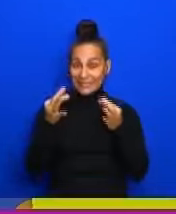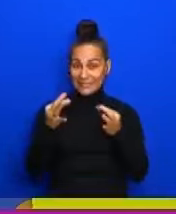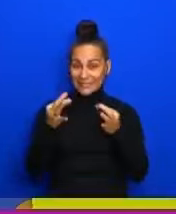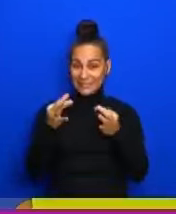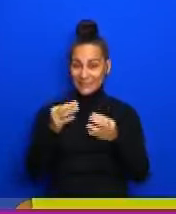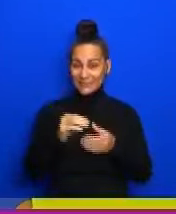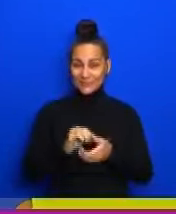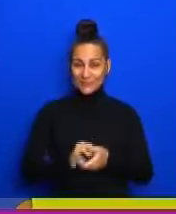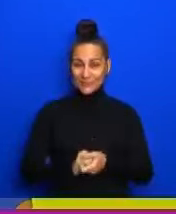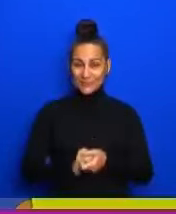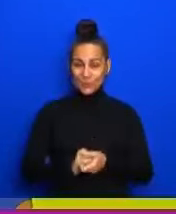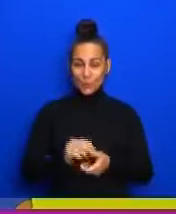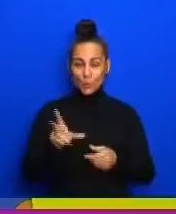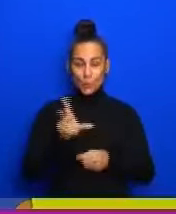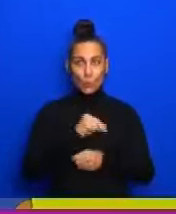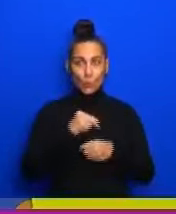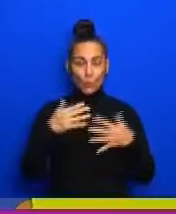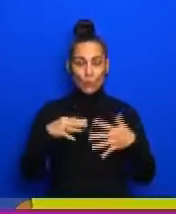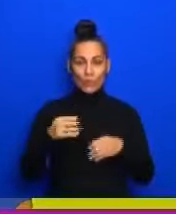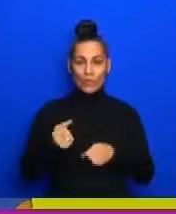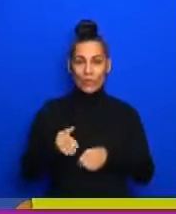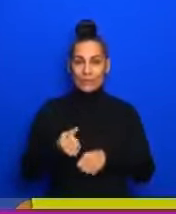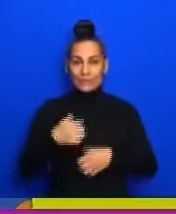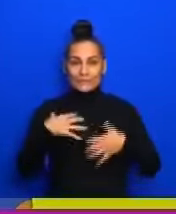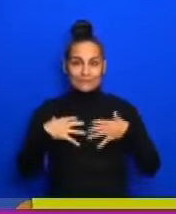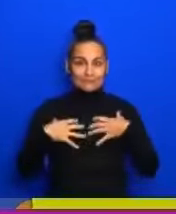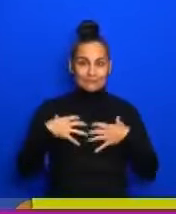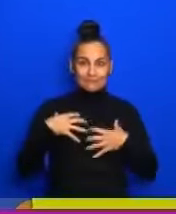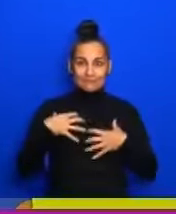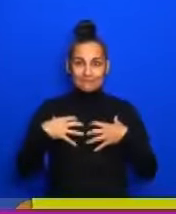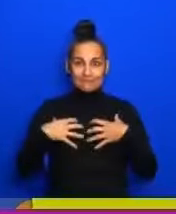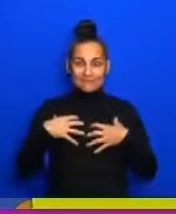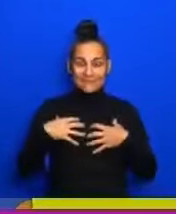atenção. Ai, ai, ai, suspense.